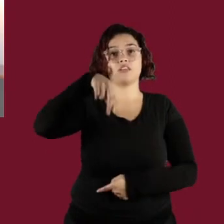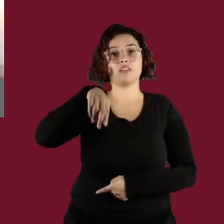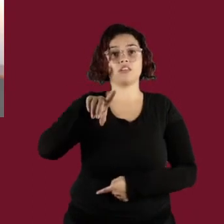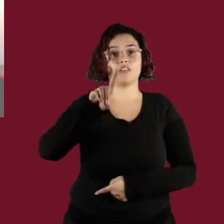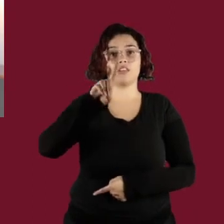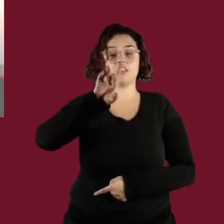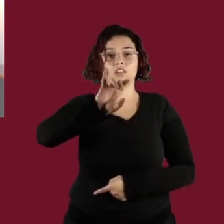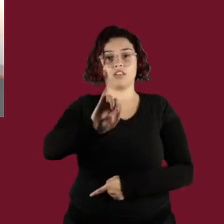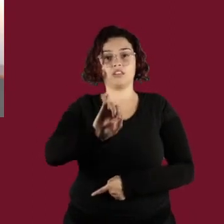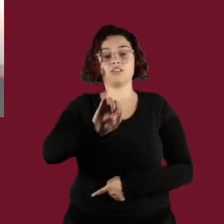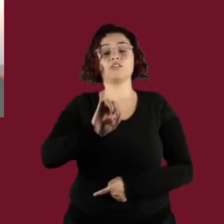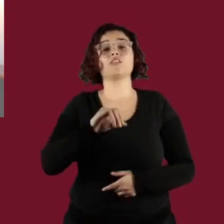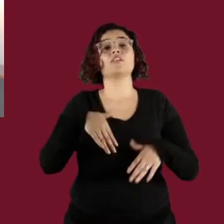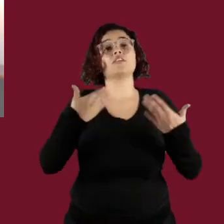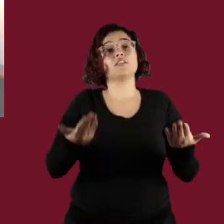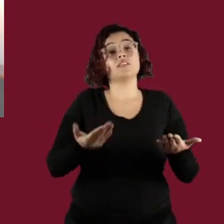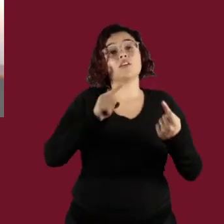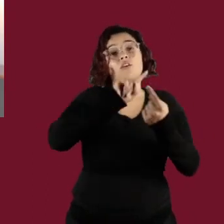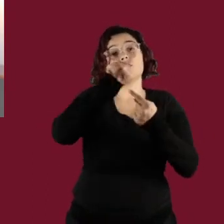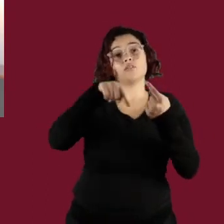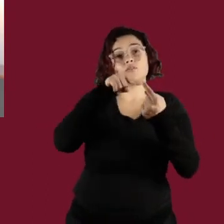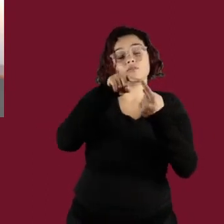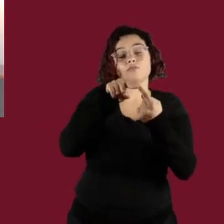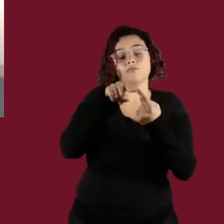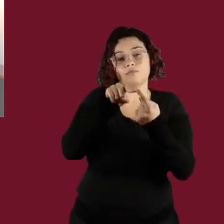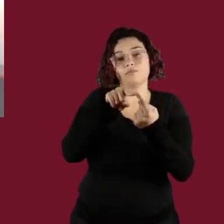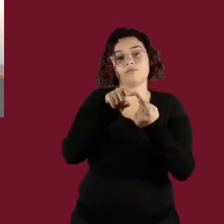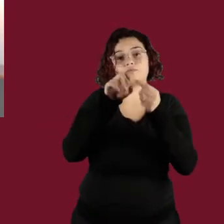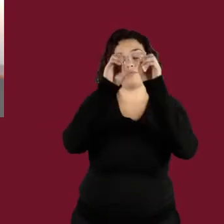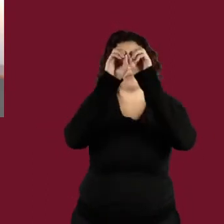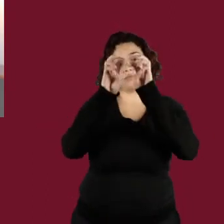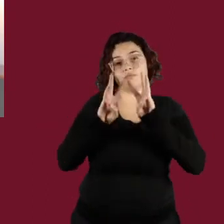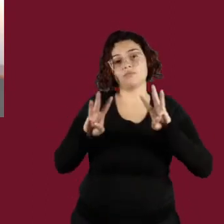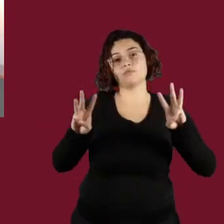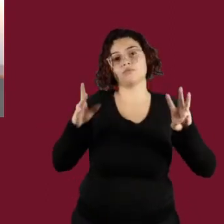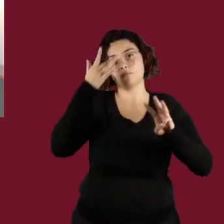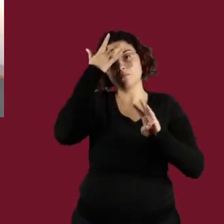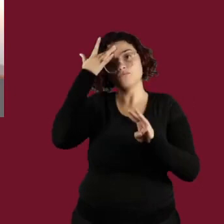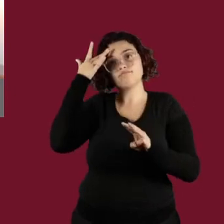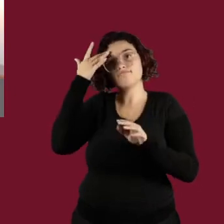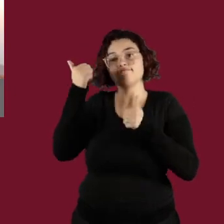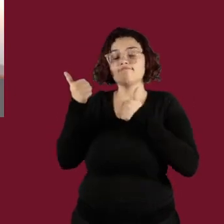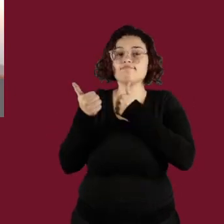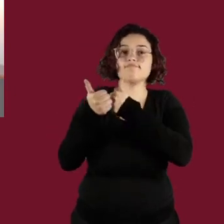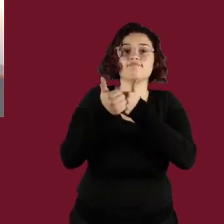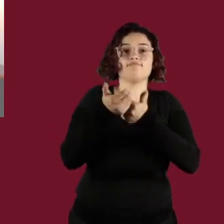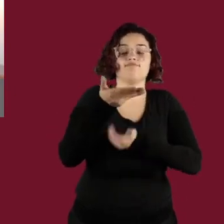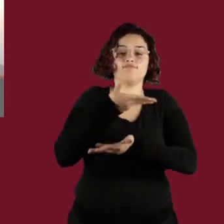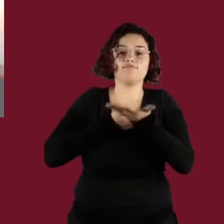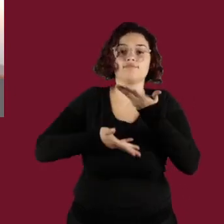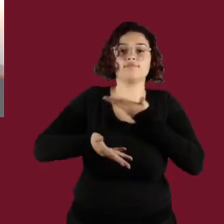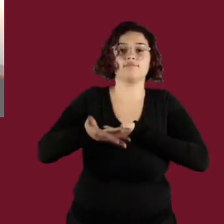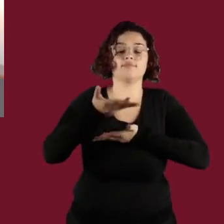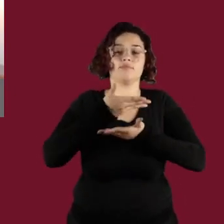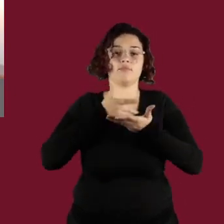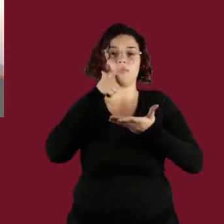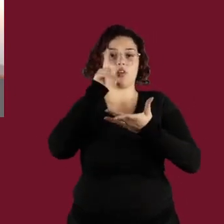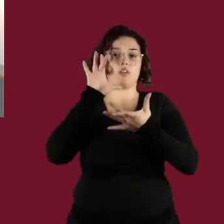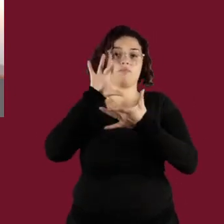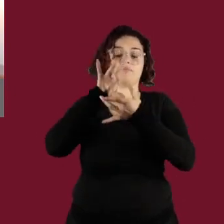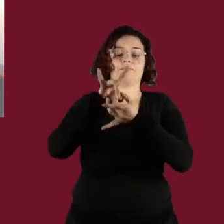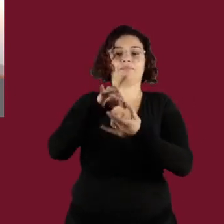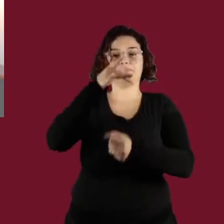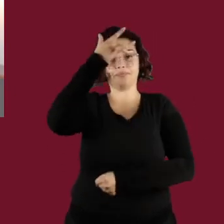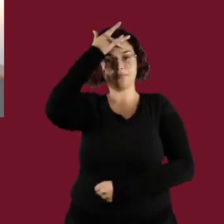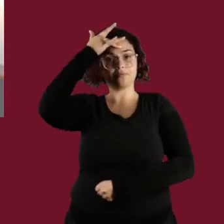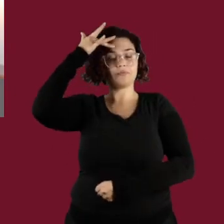da ONU é que as pessoas cheguem mais perto do trabalho que a ONU está fazendo e trazer a ONU mais perto das pessoas. E a